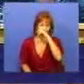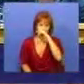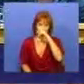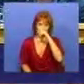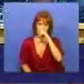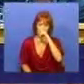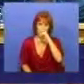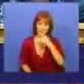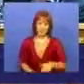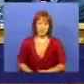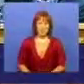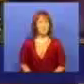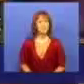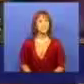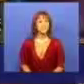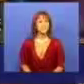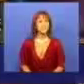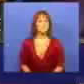Sr.